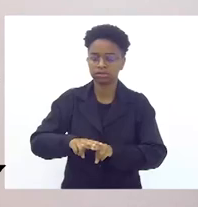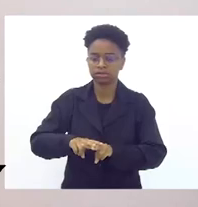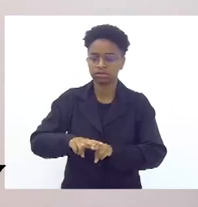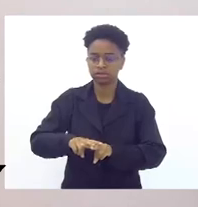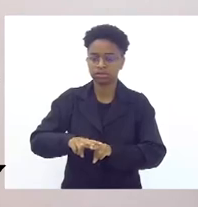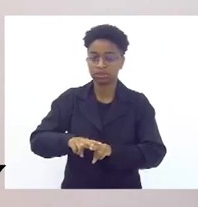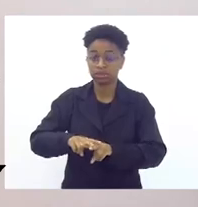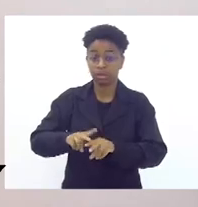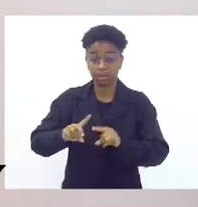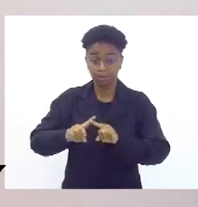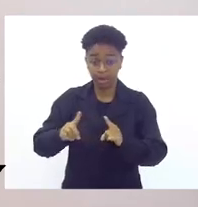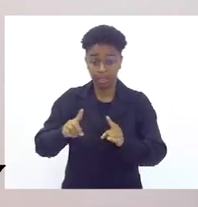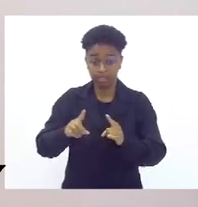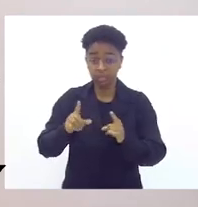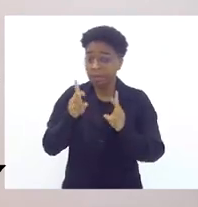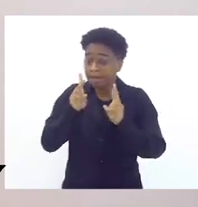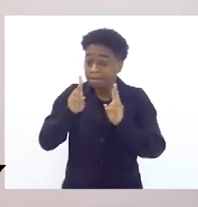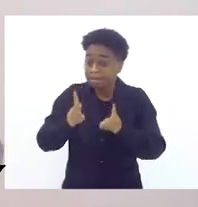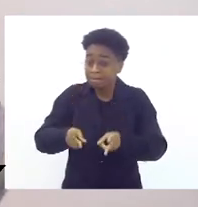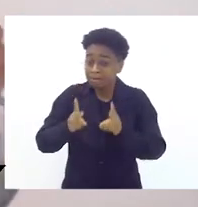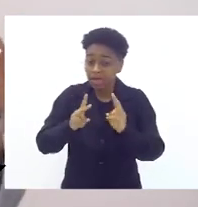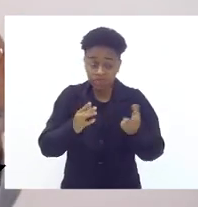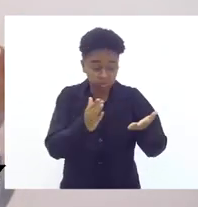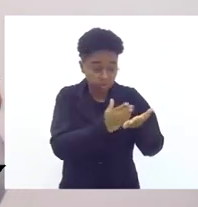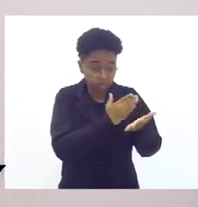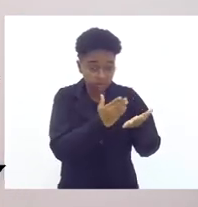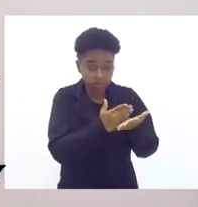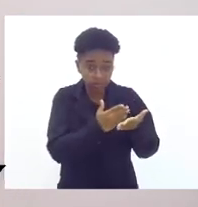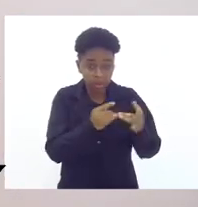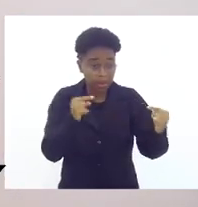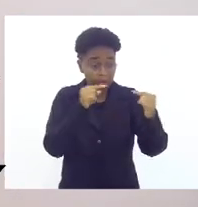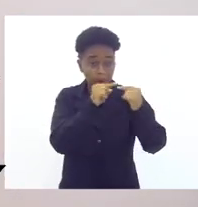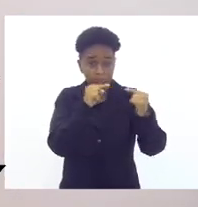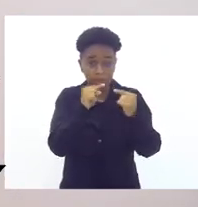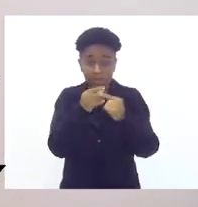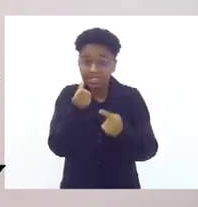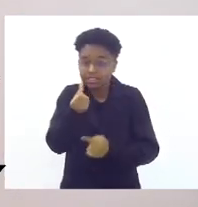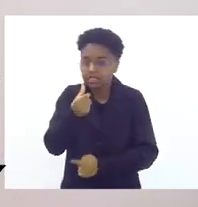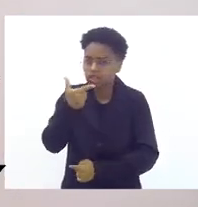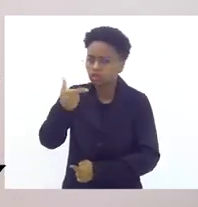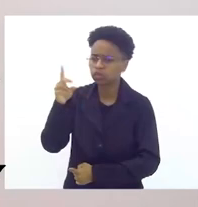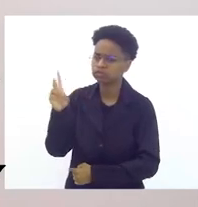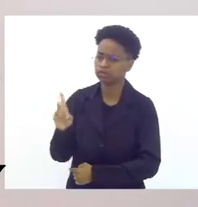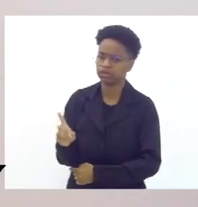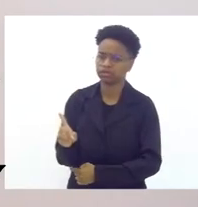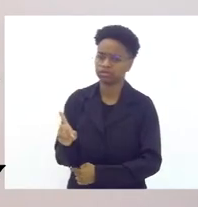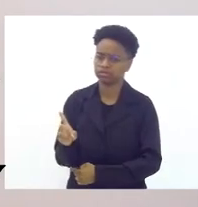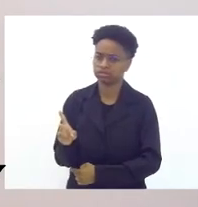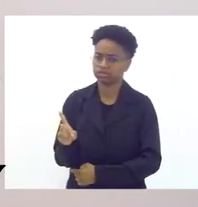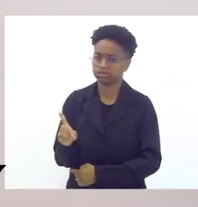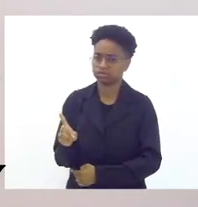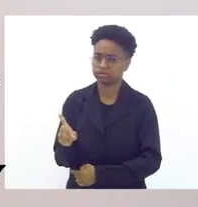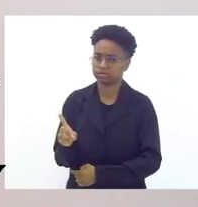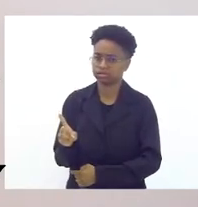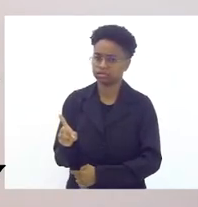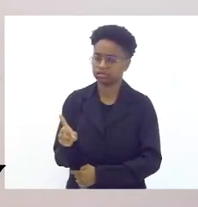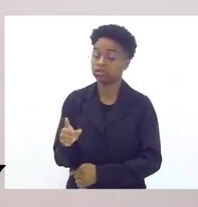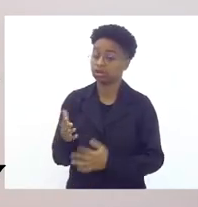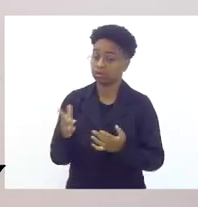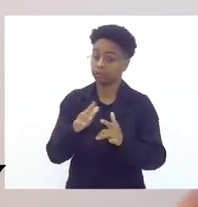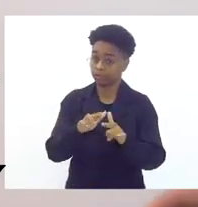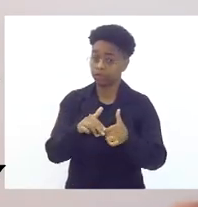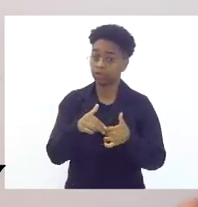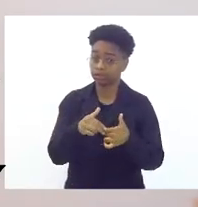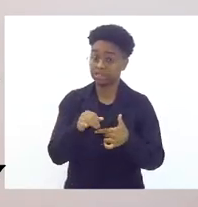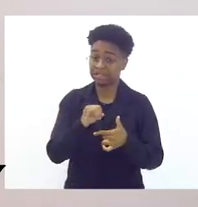62 vezes pelo mesmo álbum de fotografia é disso que se trata quando a gente observa